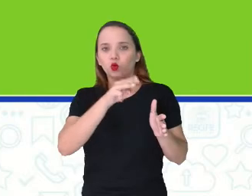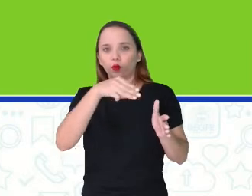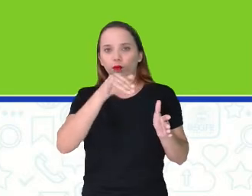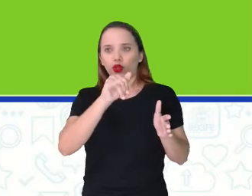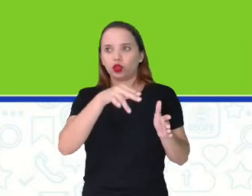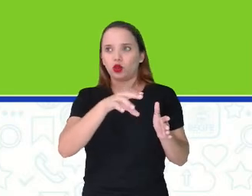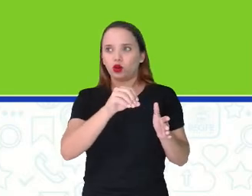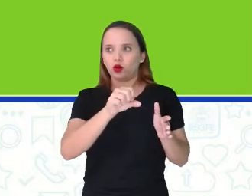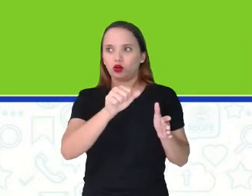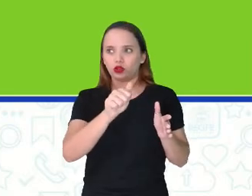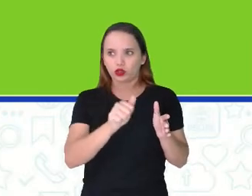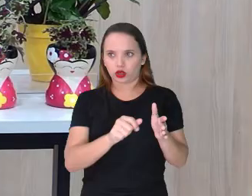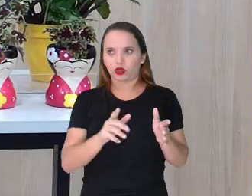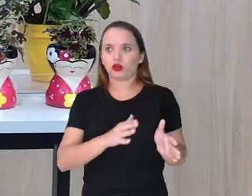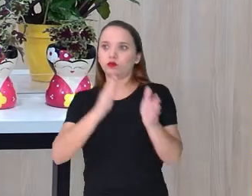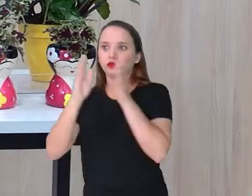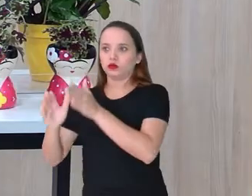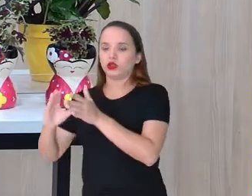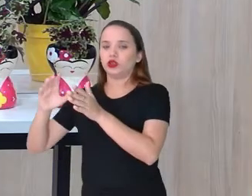do carbono.